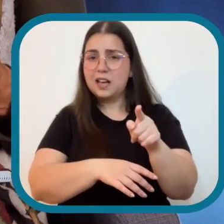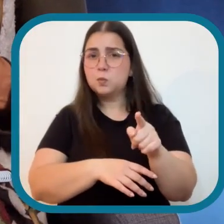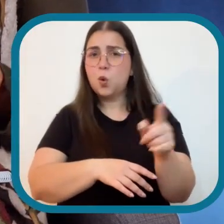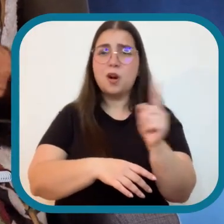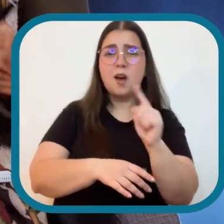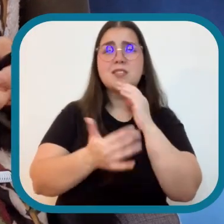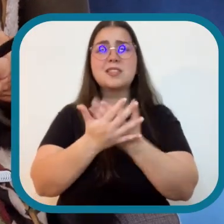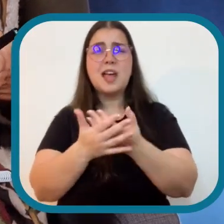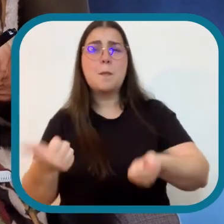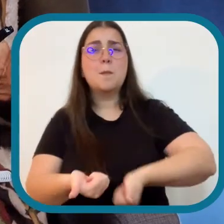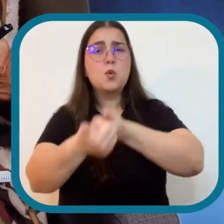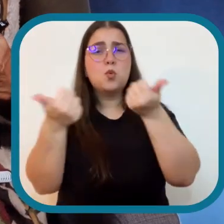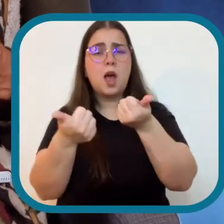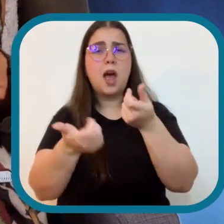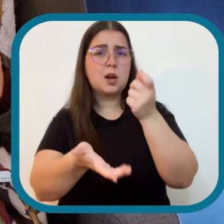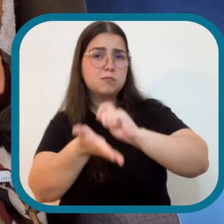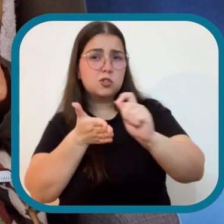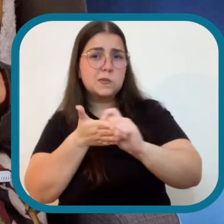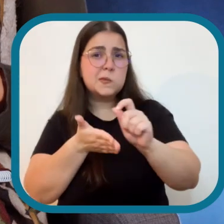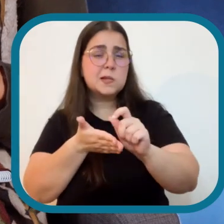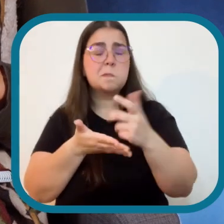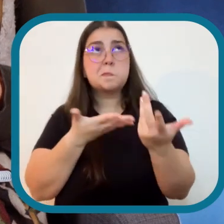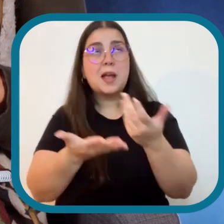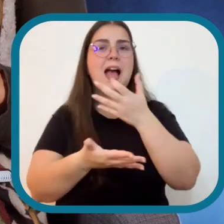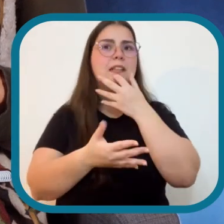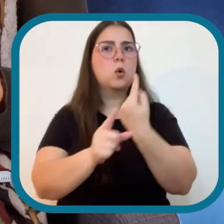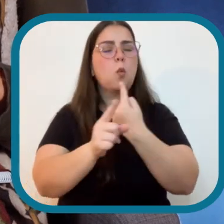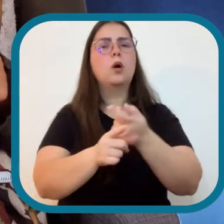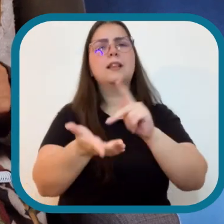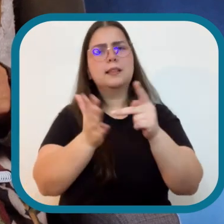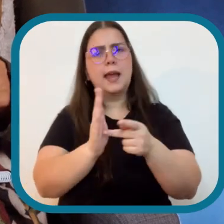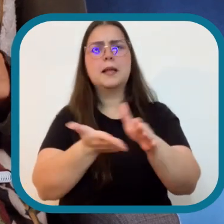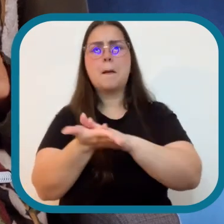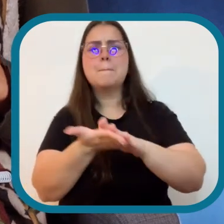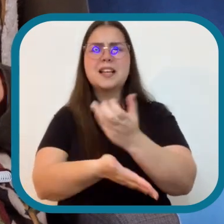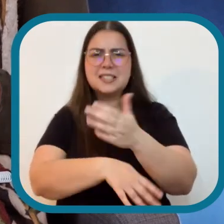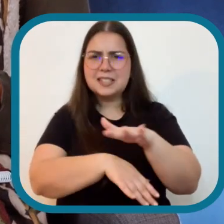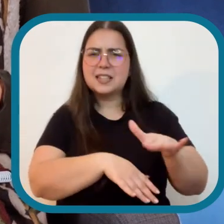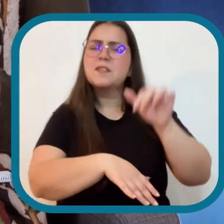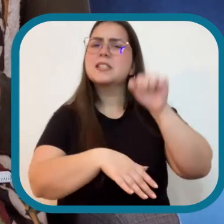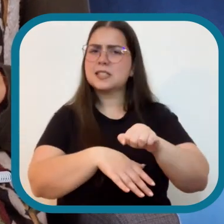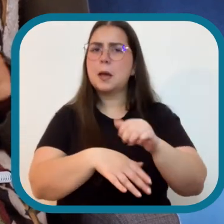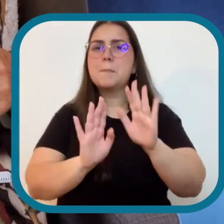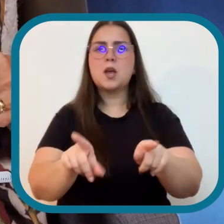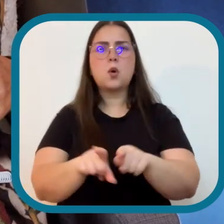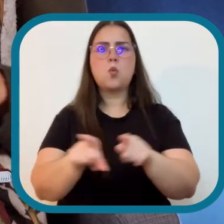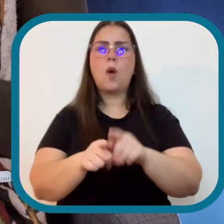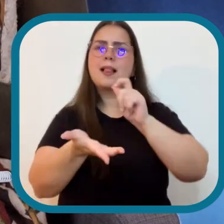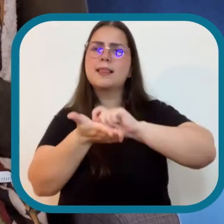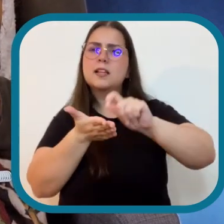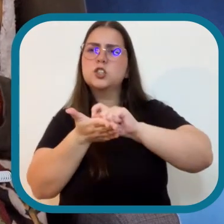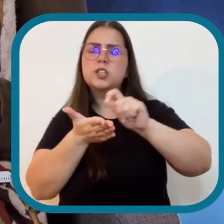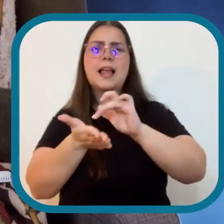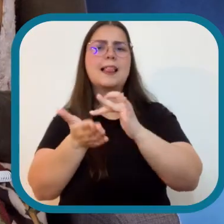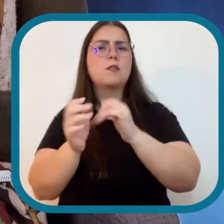a qualidade de uma obra literária. Se for uma obra técnica, científica, talvez, mas se for uma obra literária, se calhar